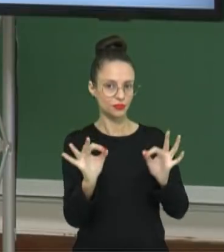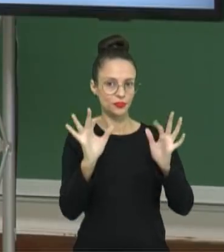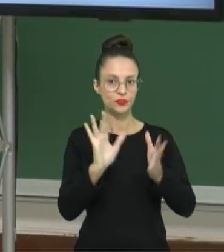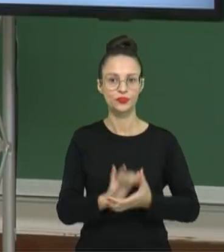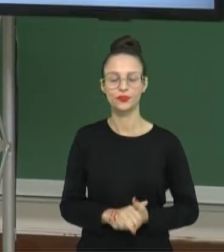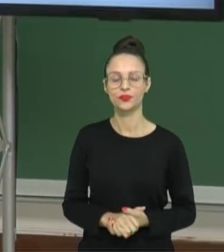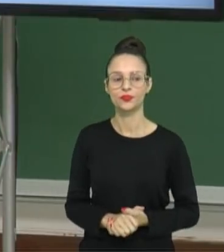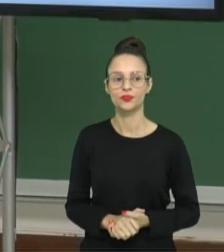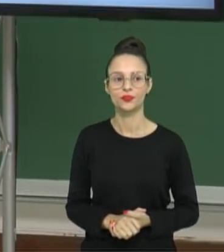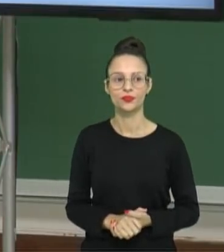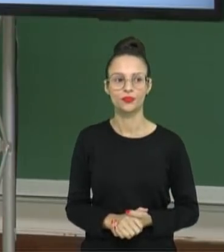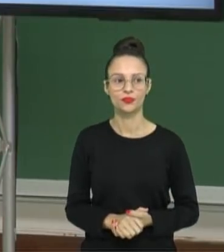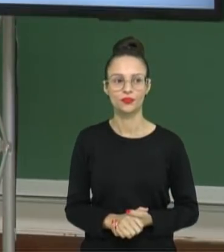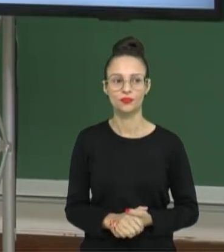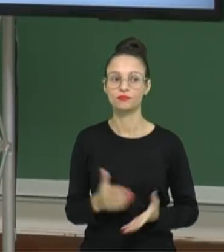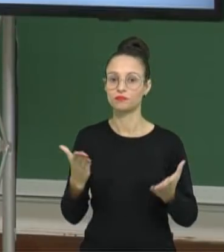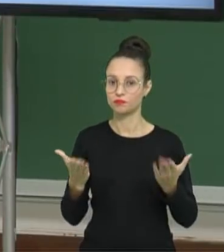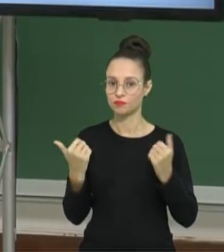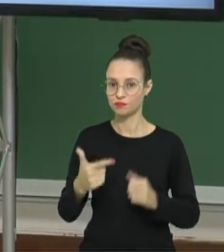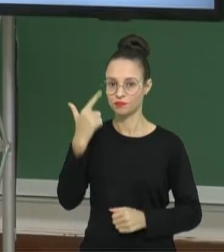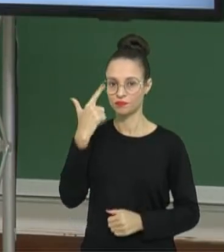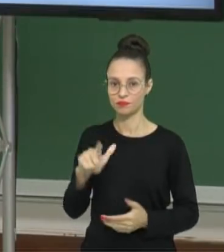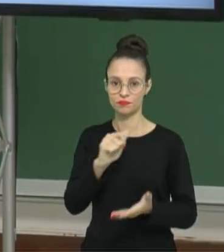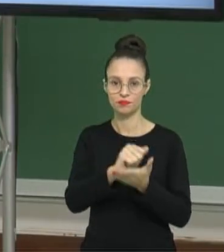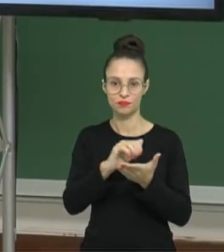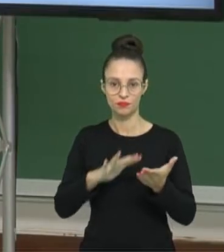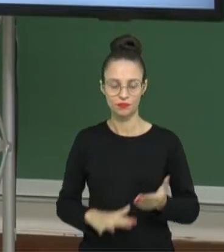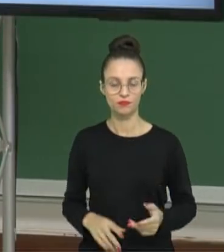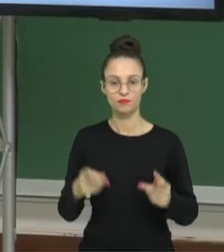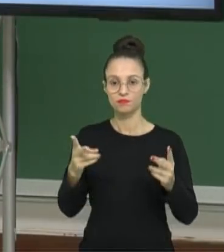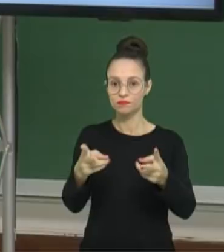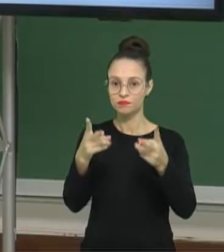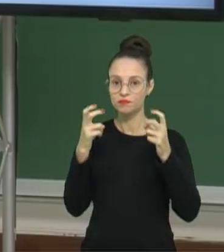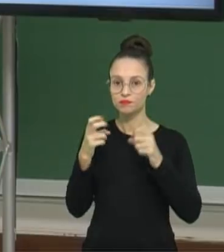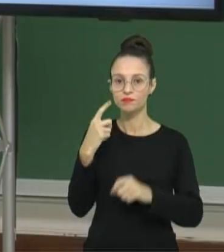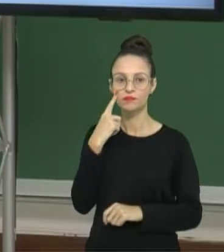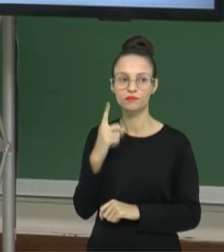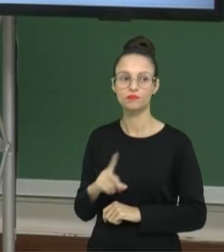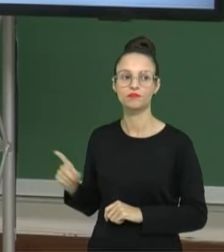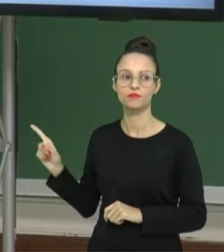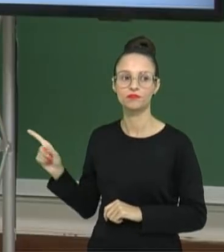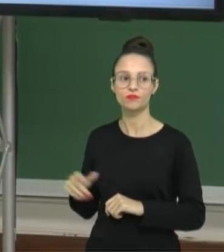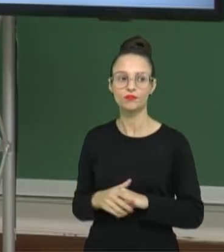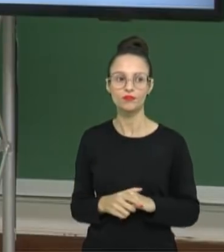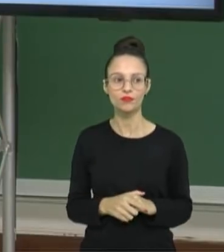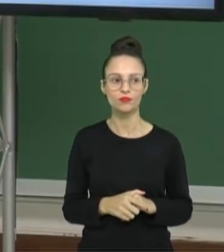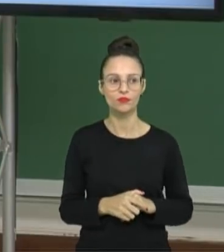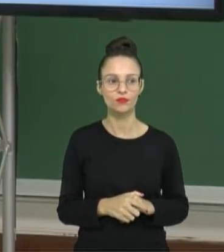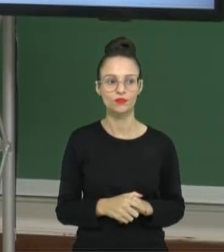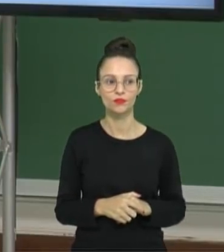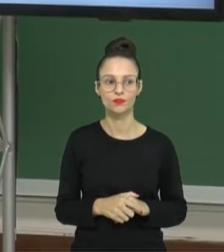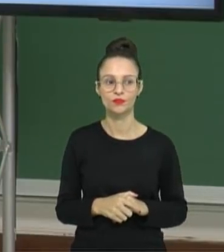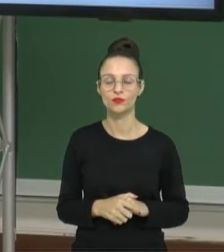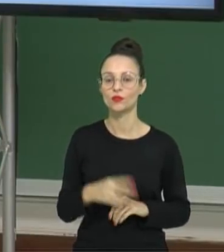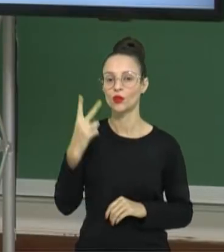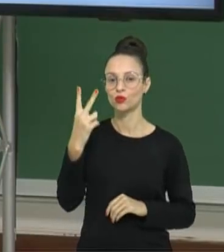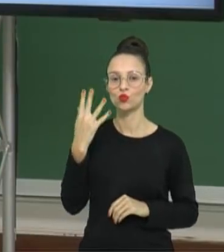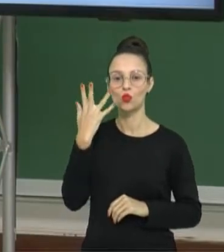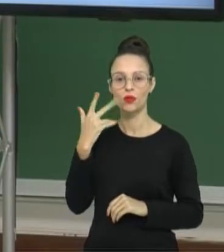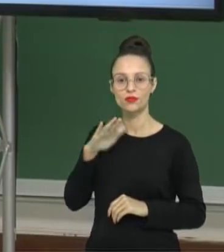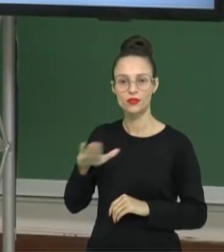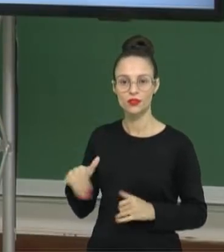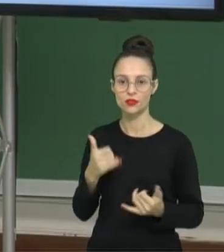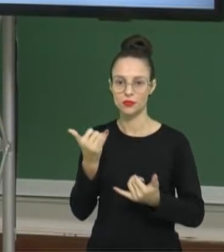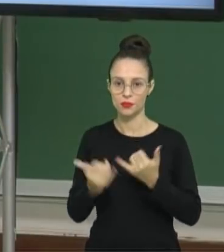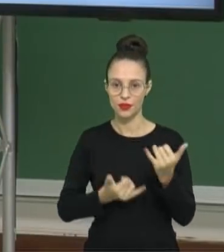nisso. E vamos a mais um exercício. Observem aqui, nós temos duas crianças